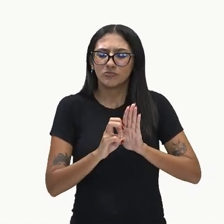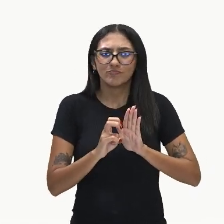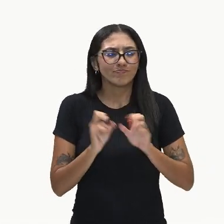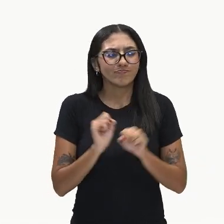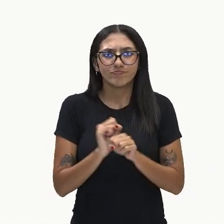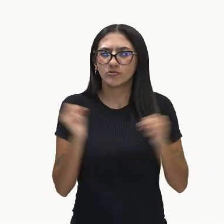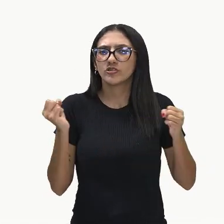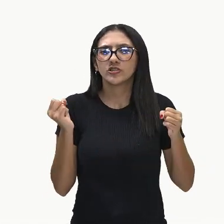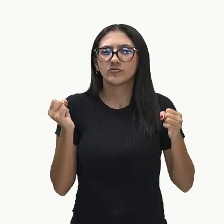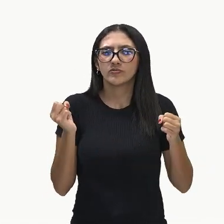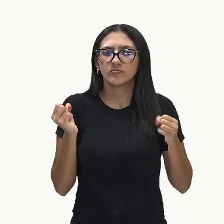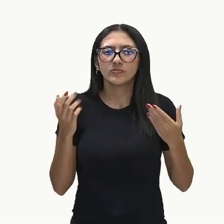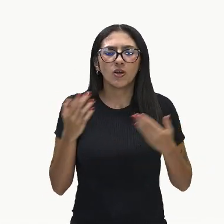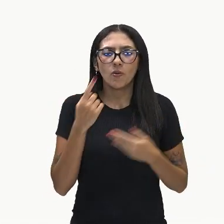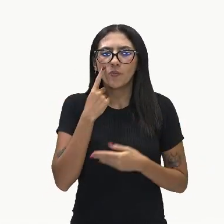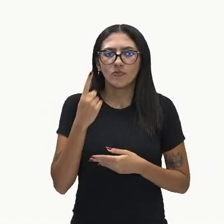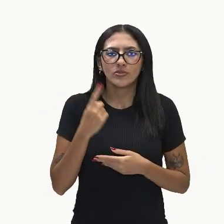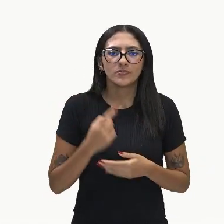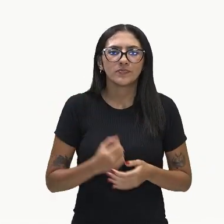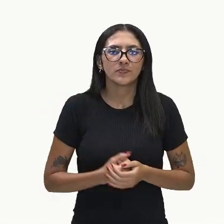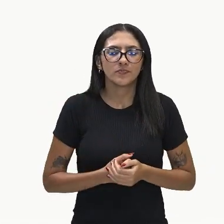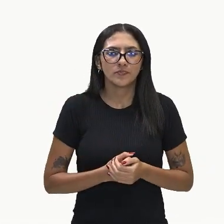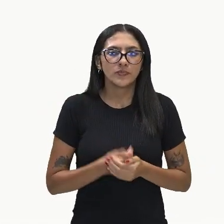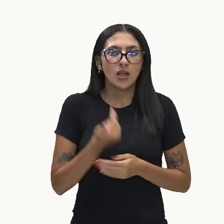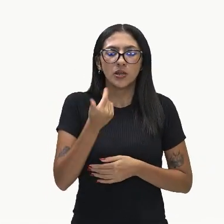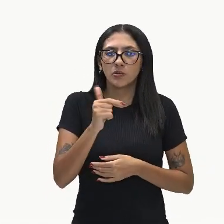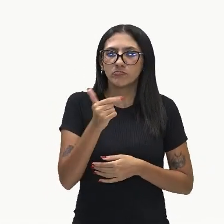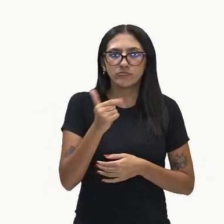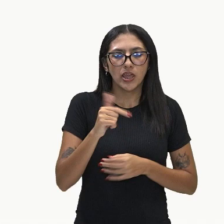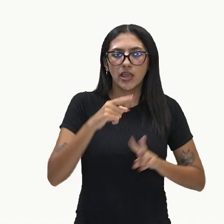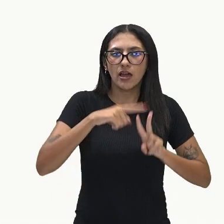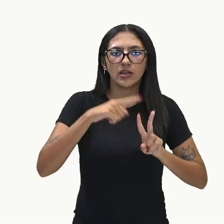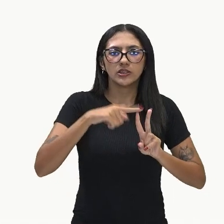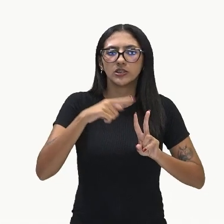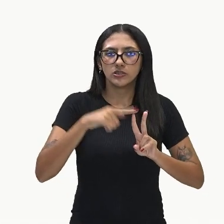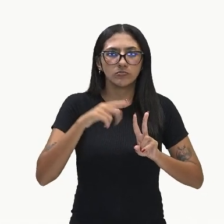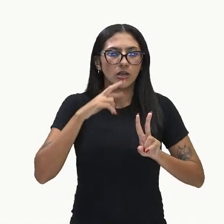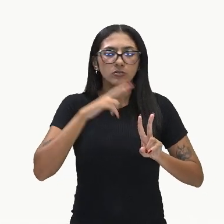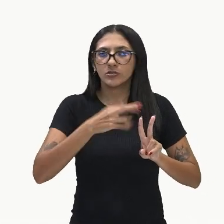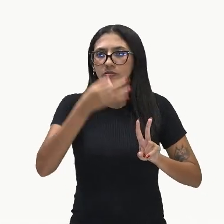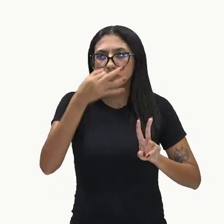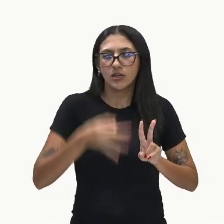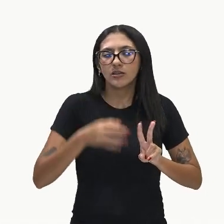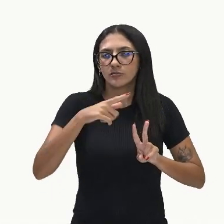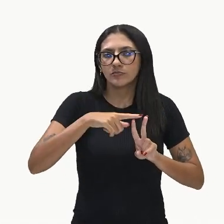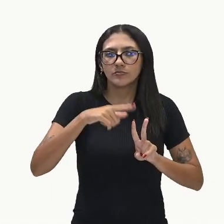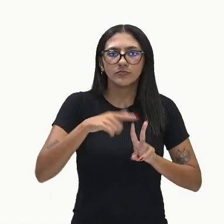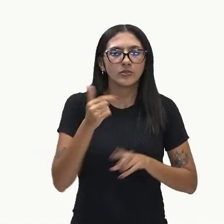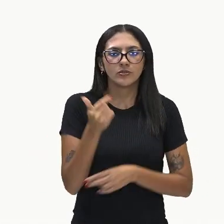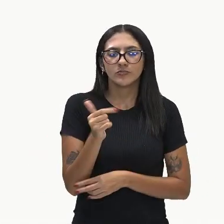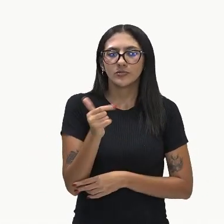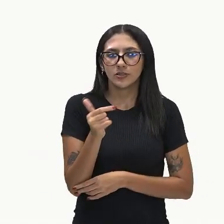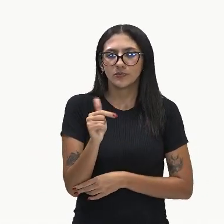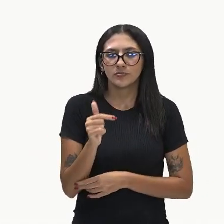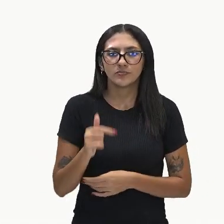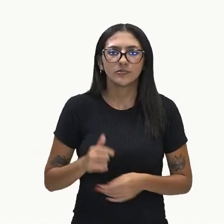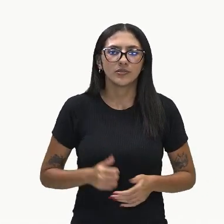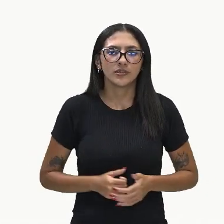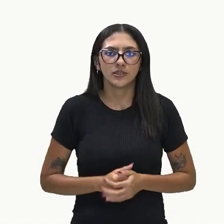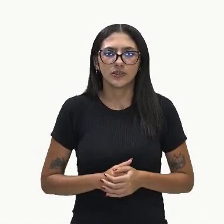a gente não tem raízes reais, tá? Então, a gente não tem,